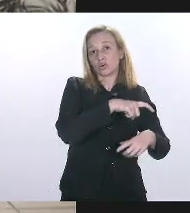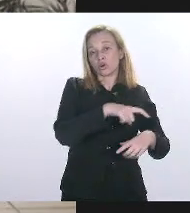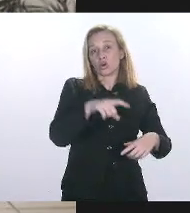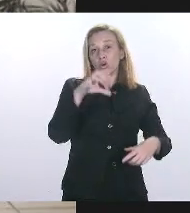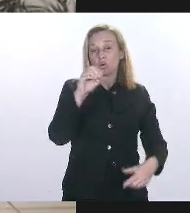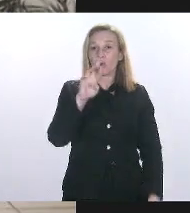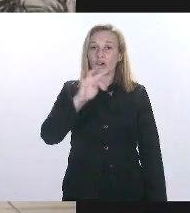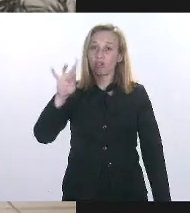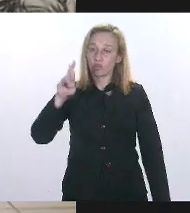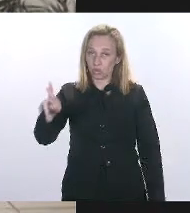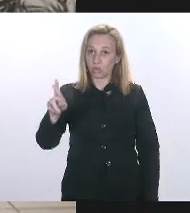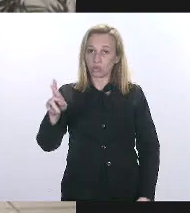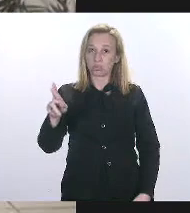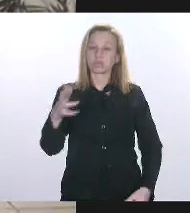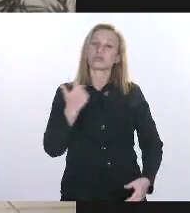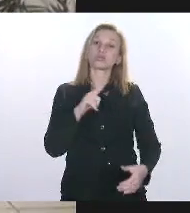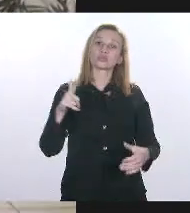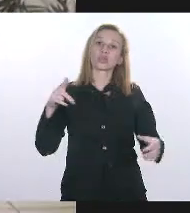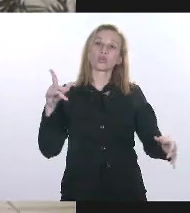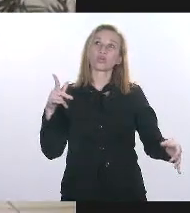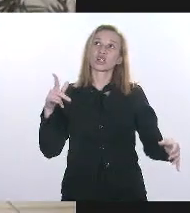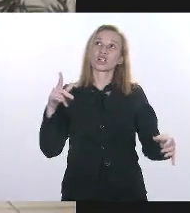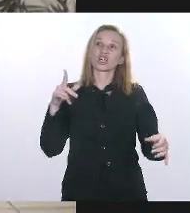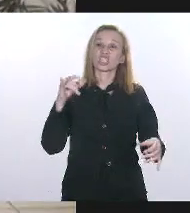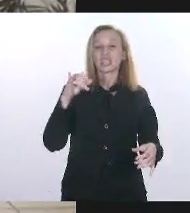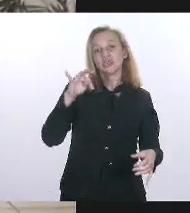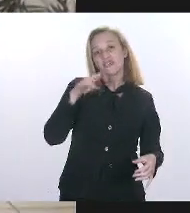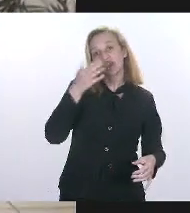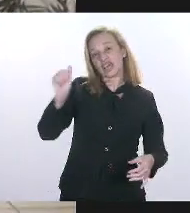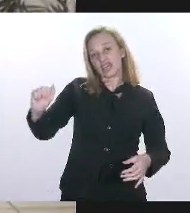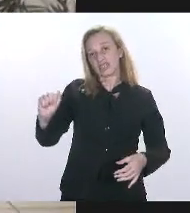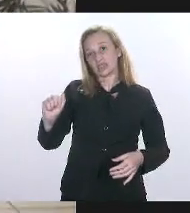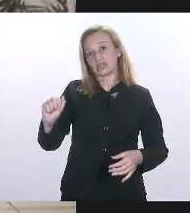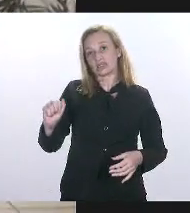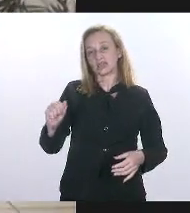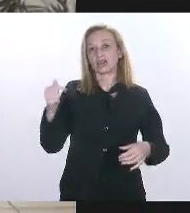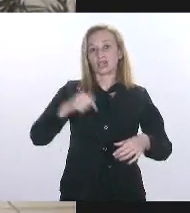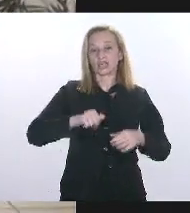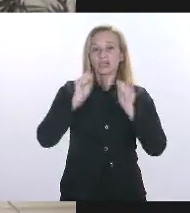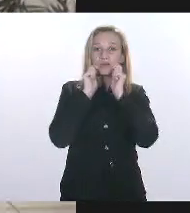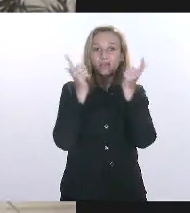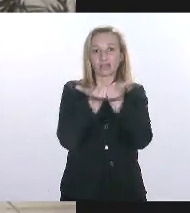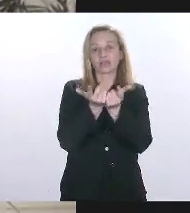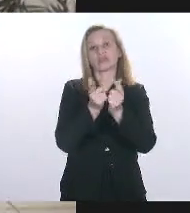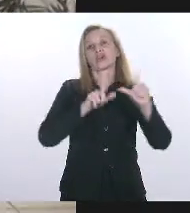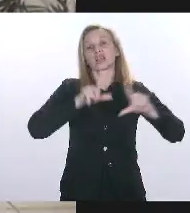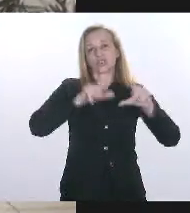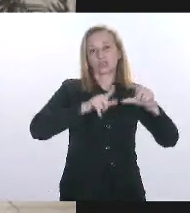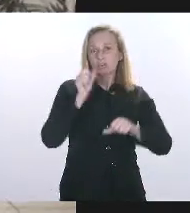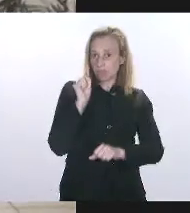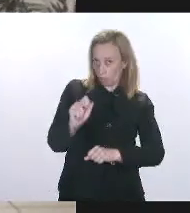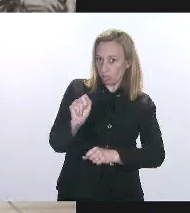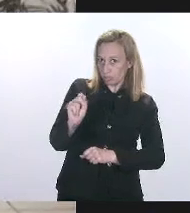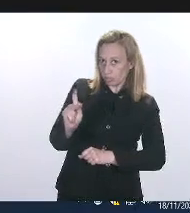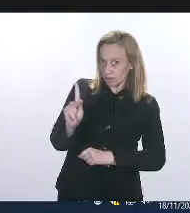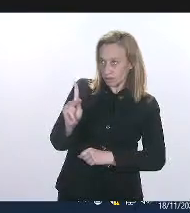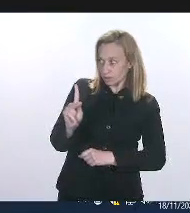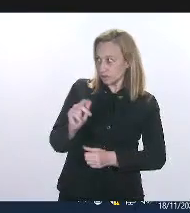não tivesse uma interferência tão grande aqui na TV Alerj. Pode ser assim?